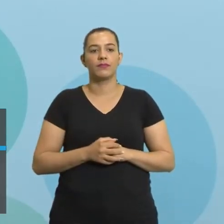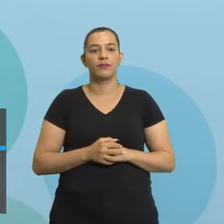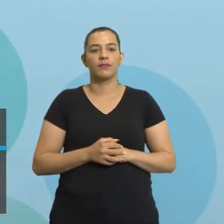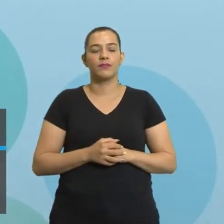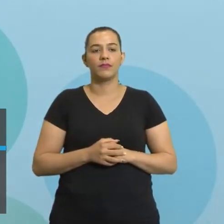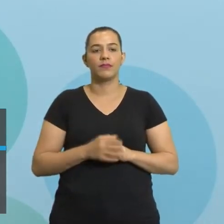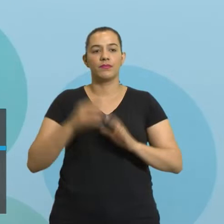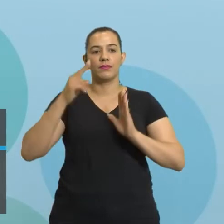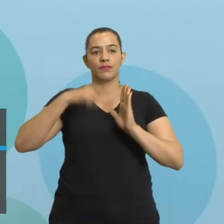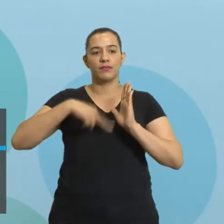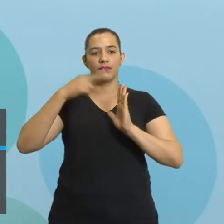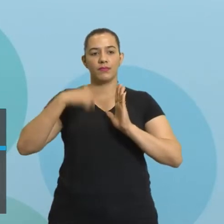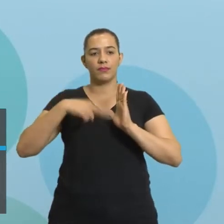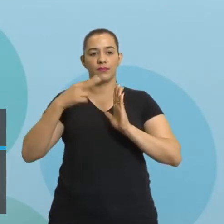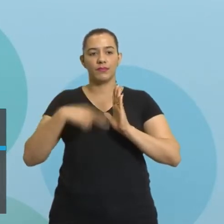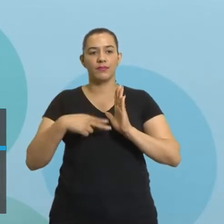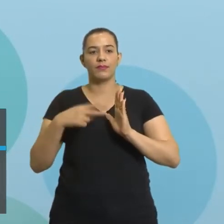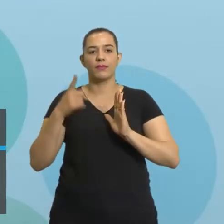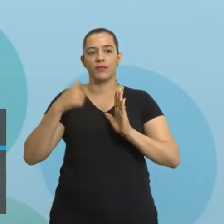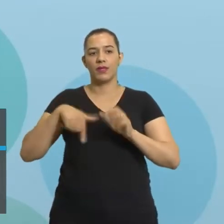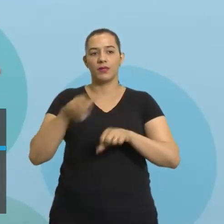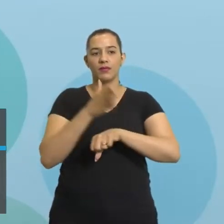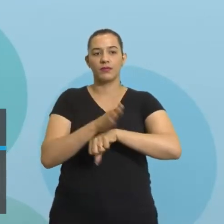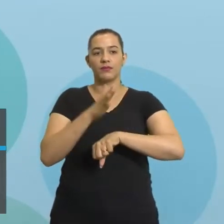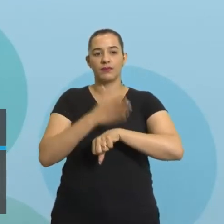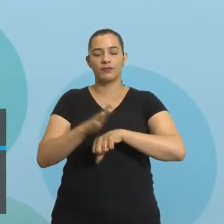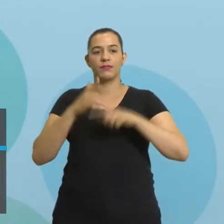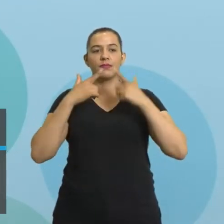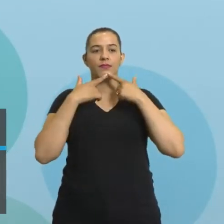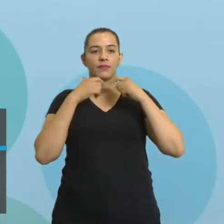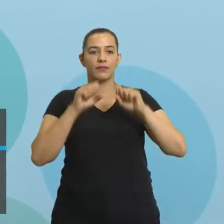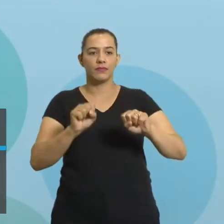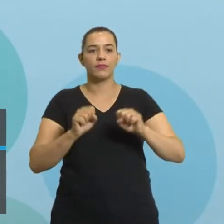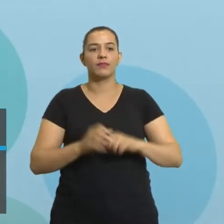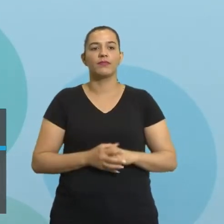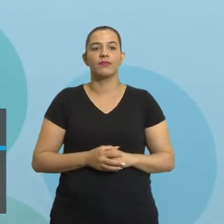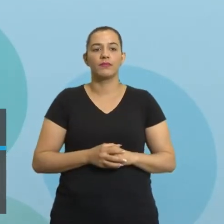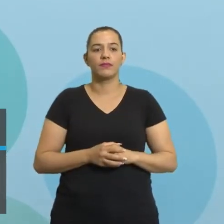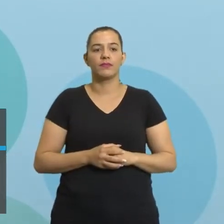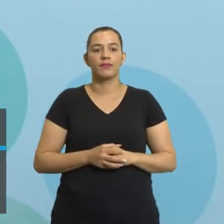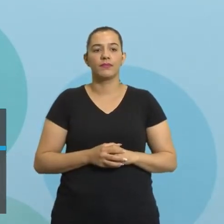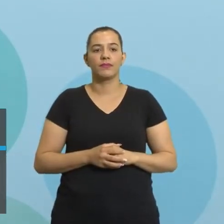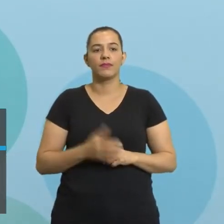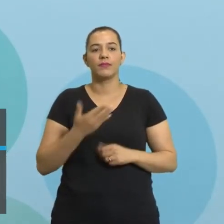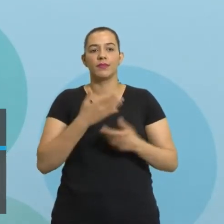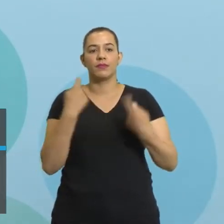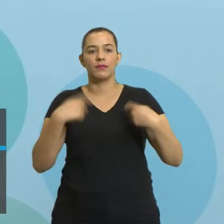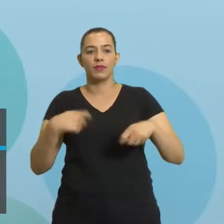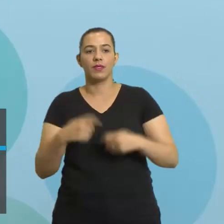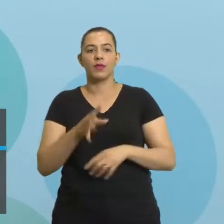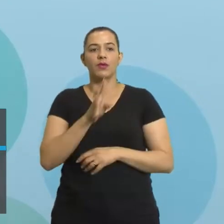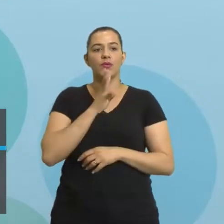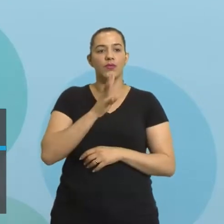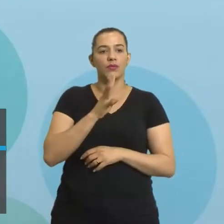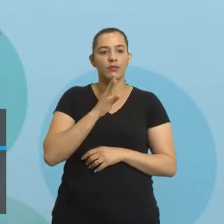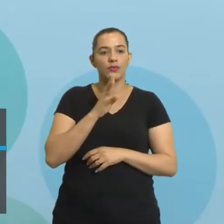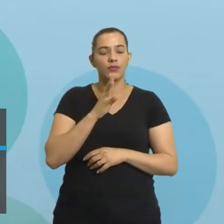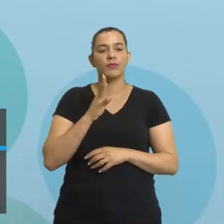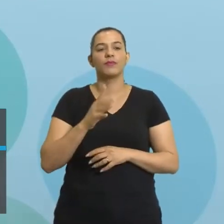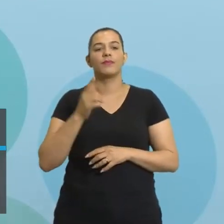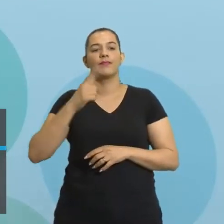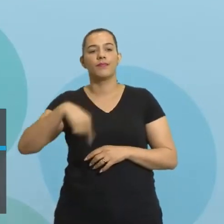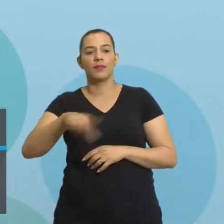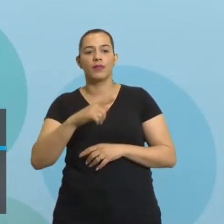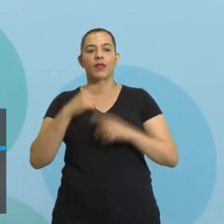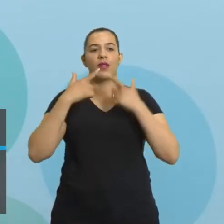a leitura, na verdade, ela é uma prática de linguagem, né? Então, você precisa conhecer primeiro a